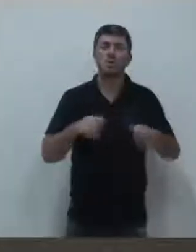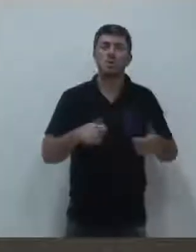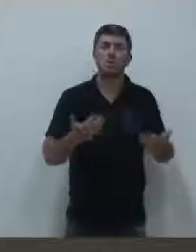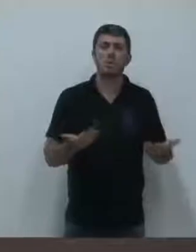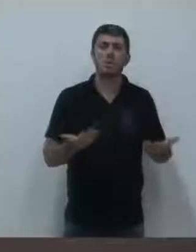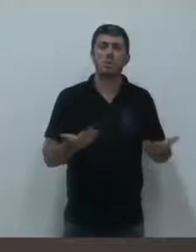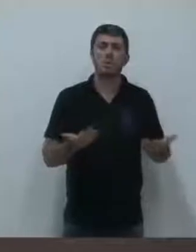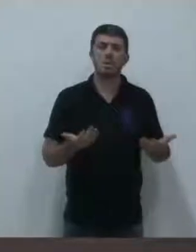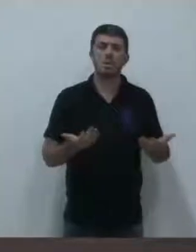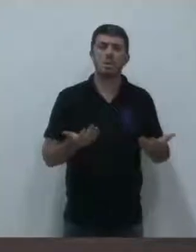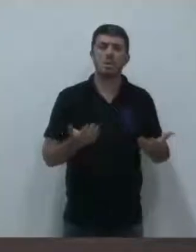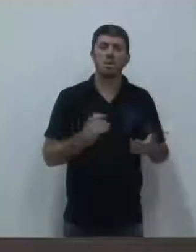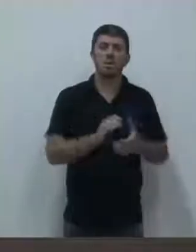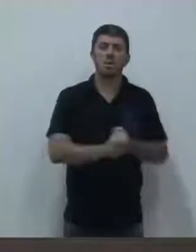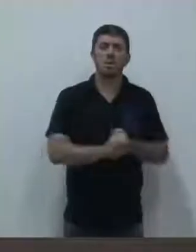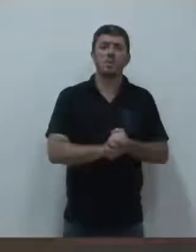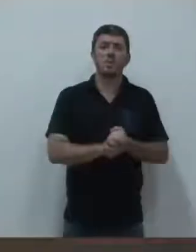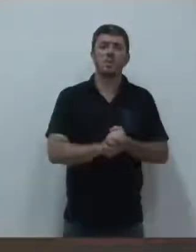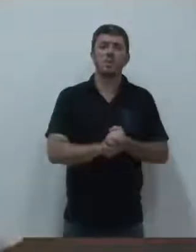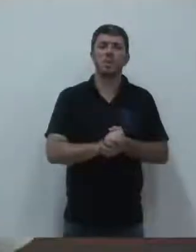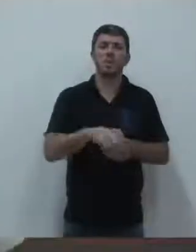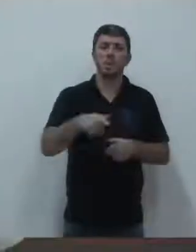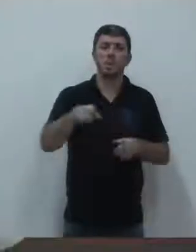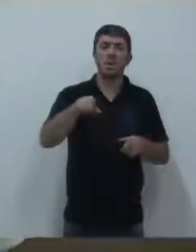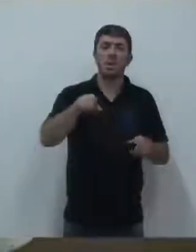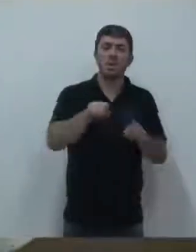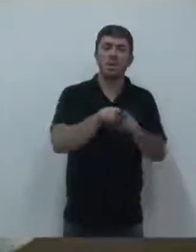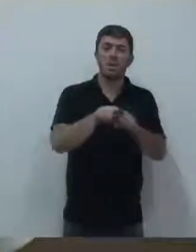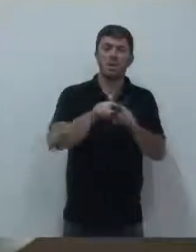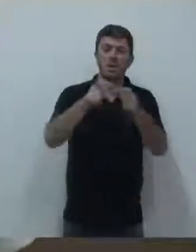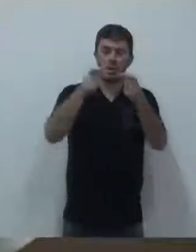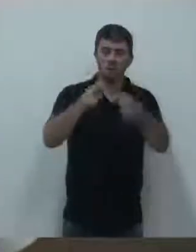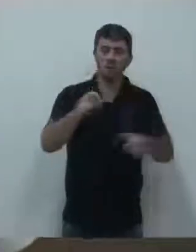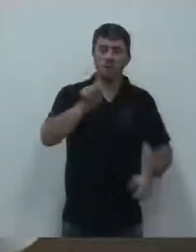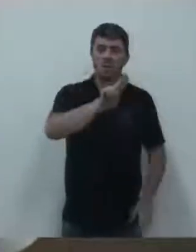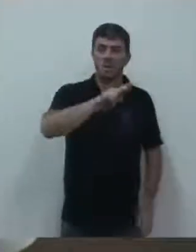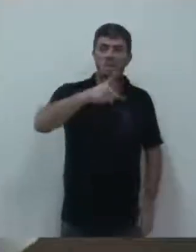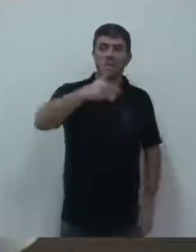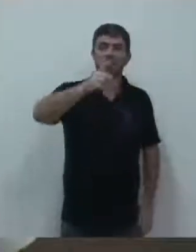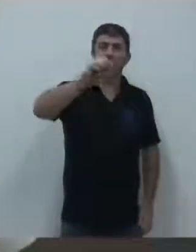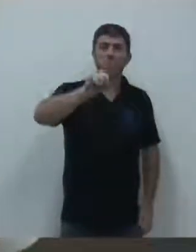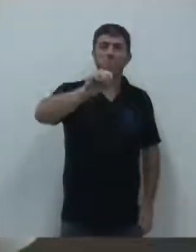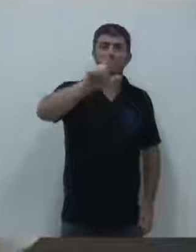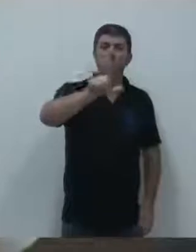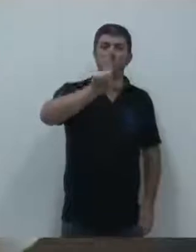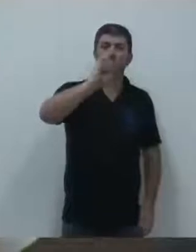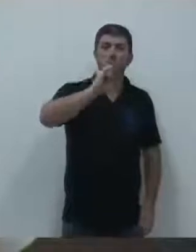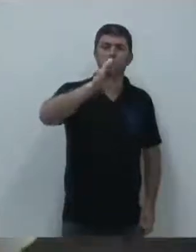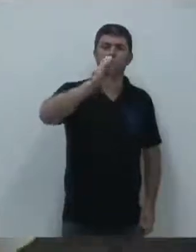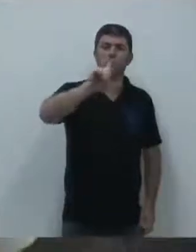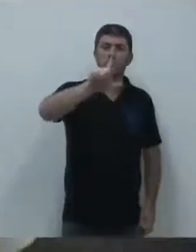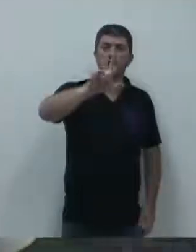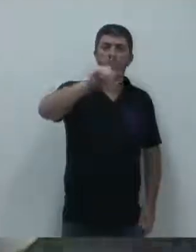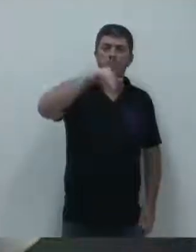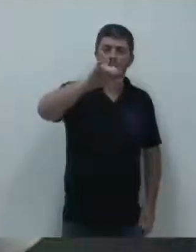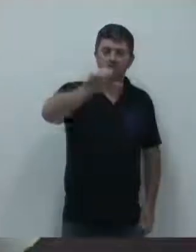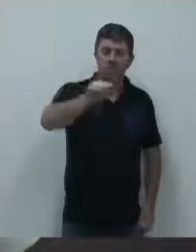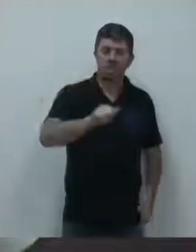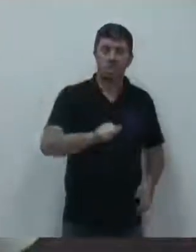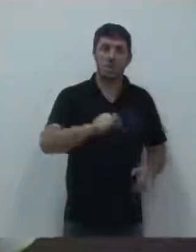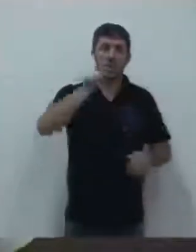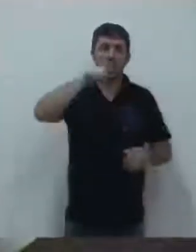quis relembrar. Na Policlínica, localizada no bairro da Capela, o mais populoso do